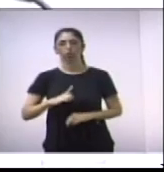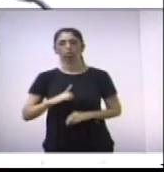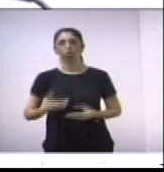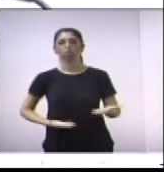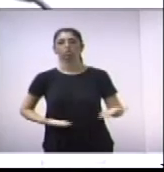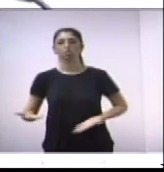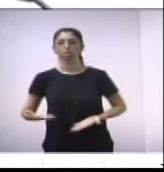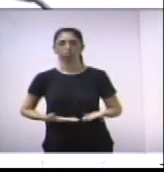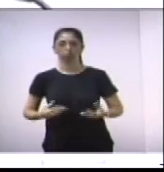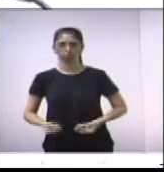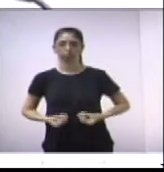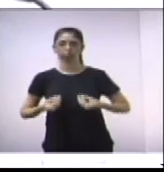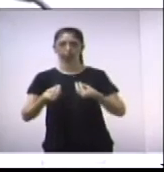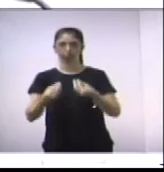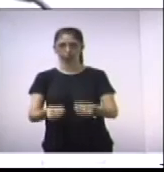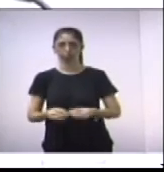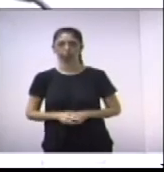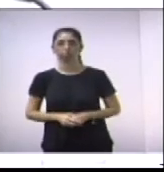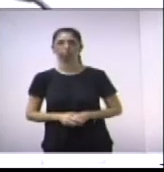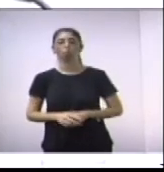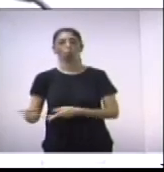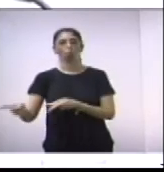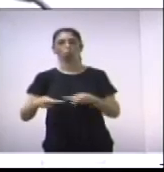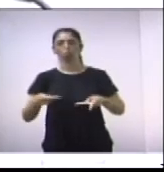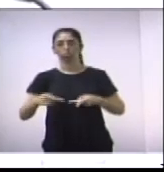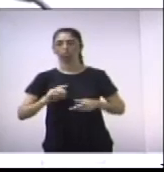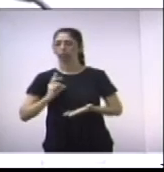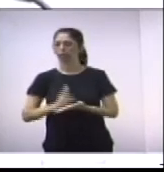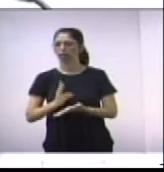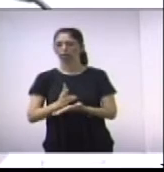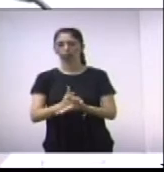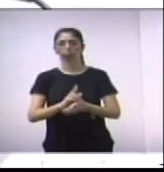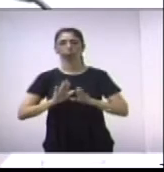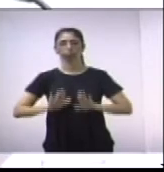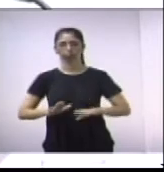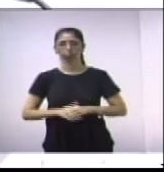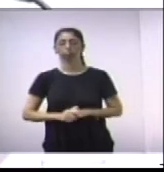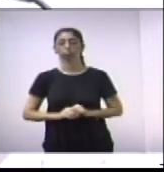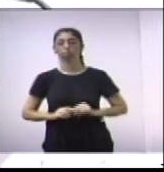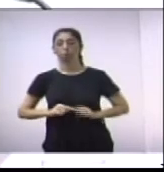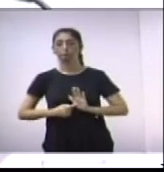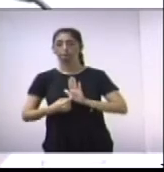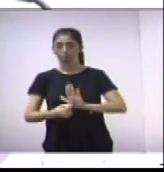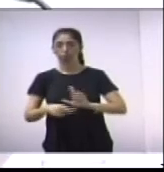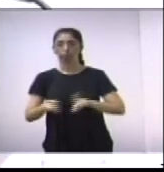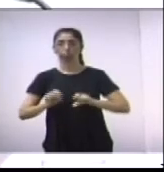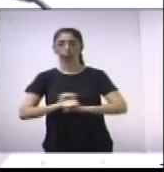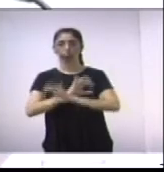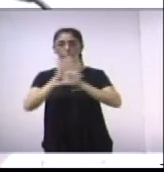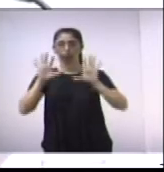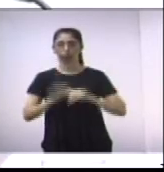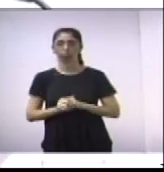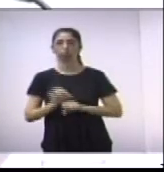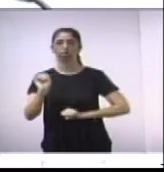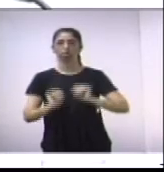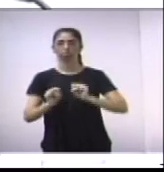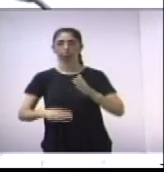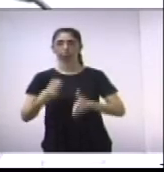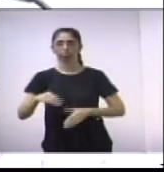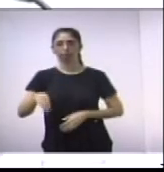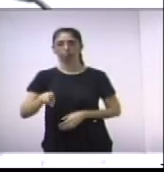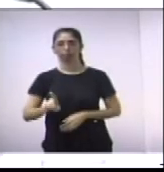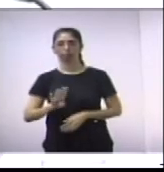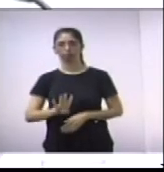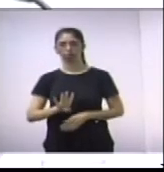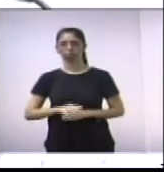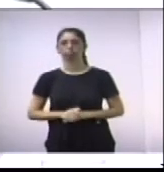serviços, inclusive alguns adivinhos de convites. 106. Com isso, é evidente que, primeiro, a MD4, por causa de Rodrigo Bergamo